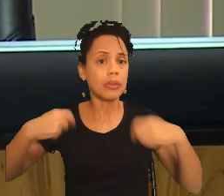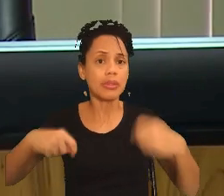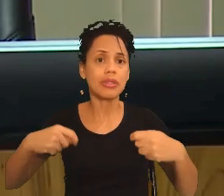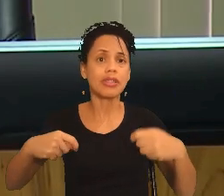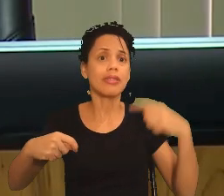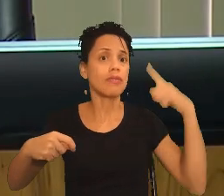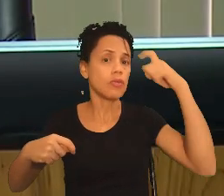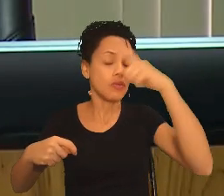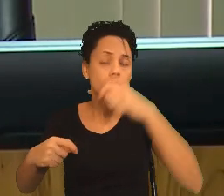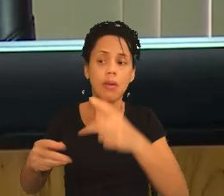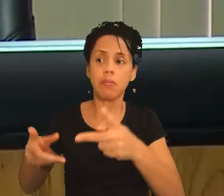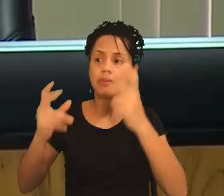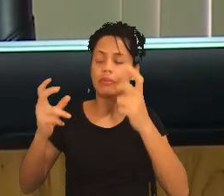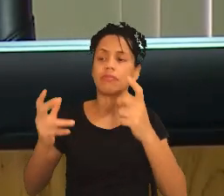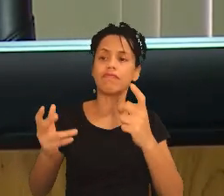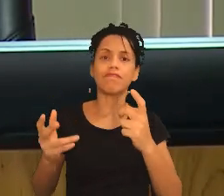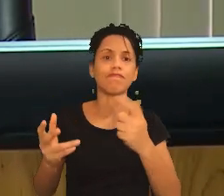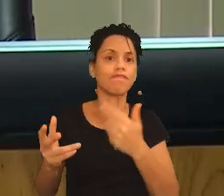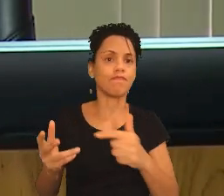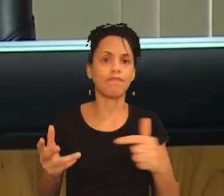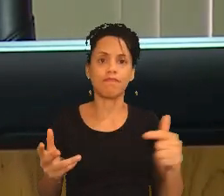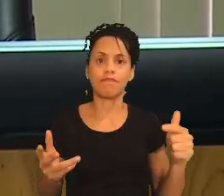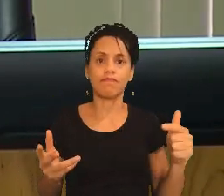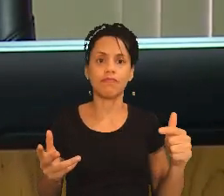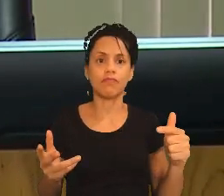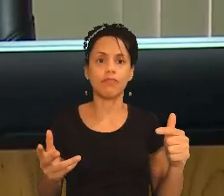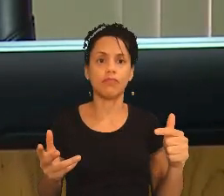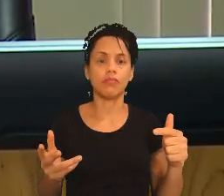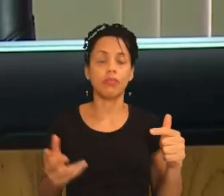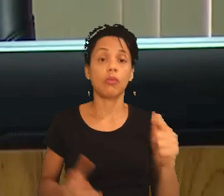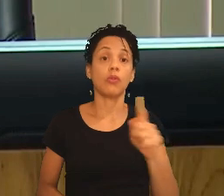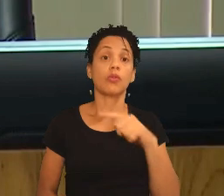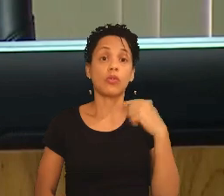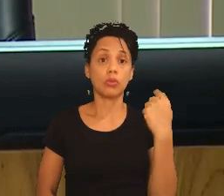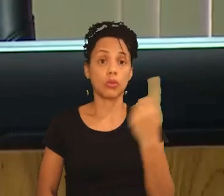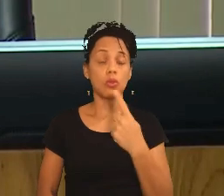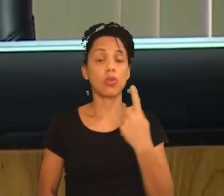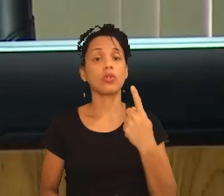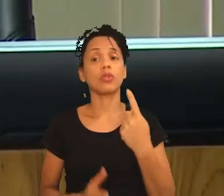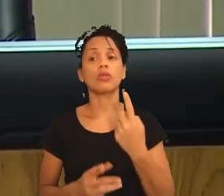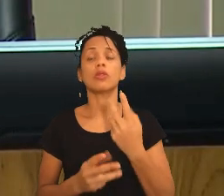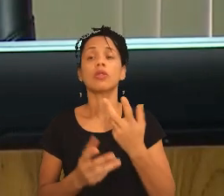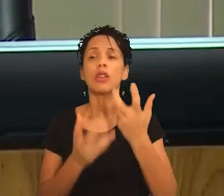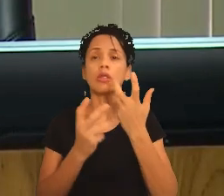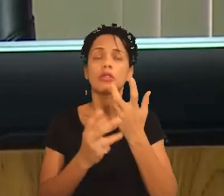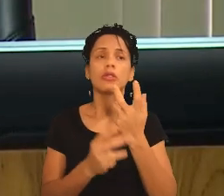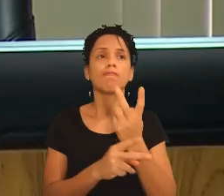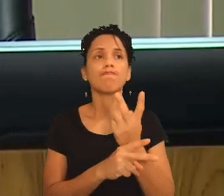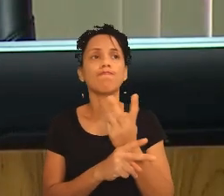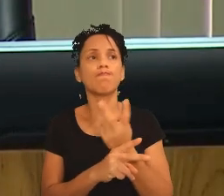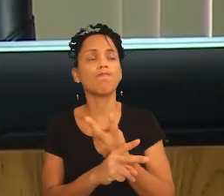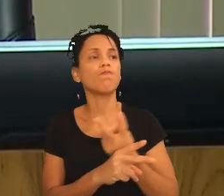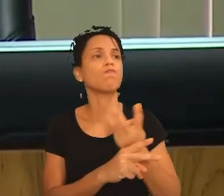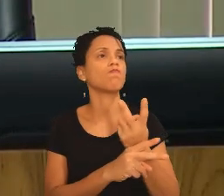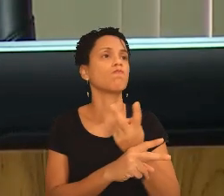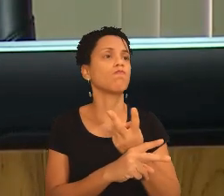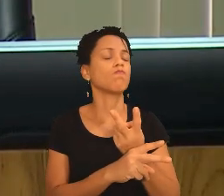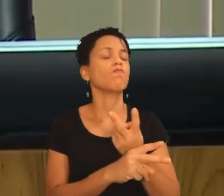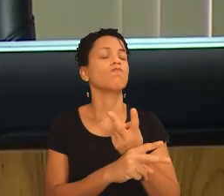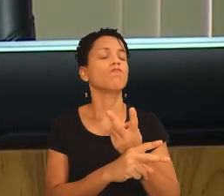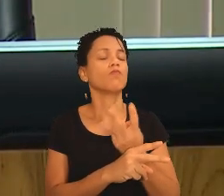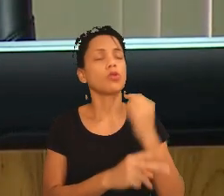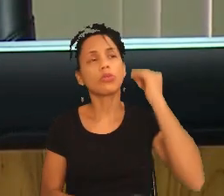poder beber água, sem poder lavar roupa, sem poder utilizar esse recurso tão sagrado para nós, seres humanos, assim como o ar que a gente